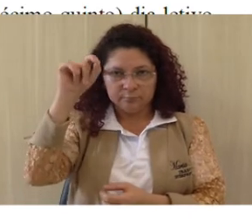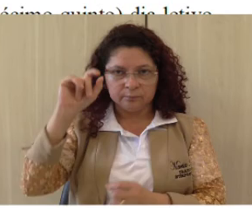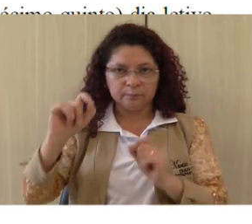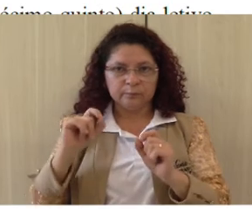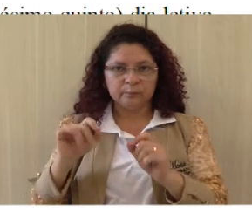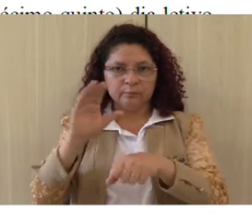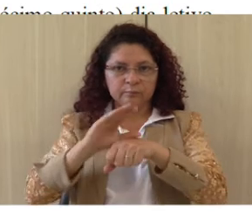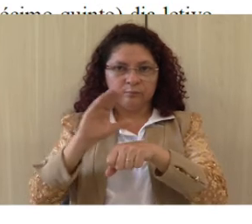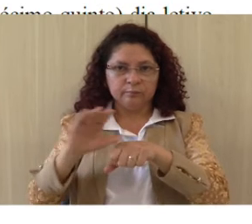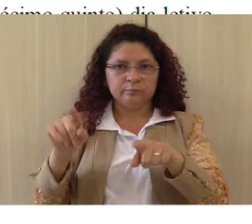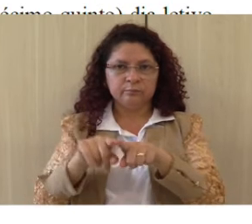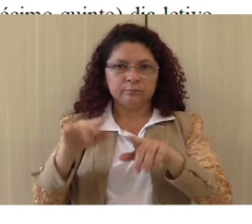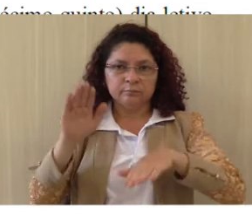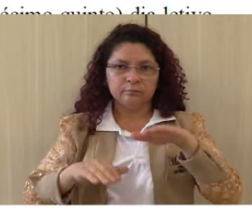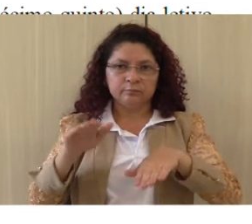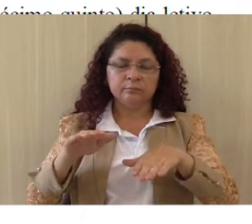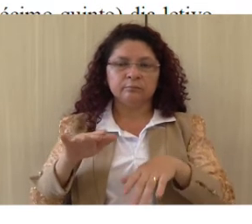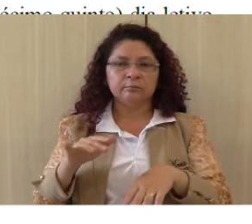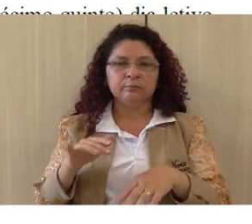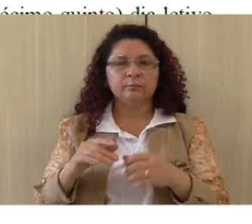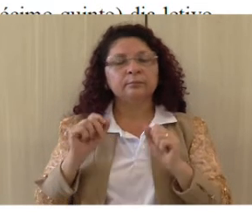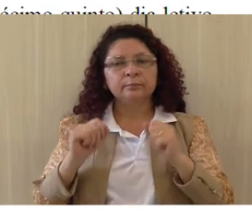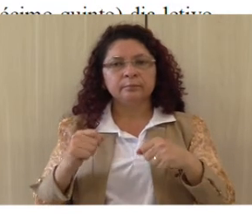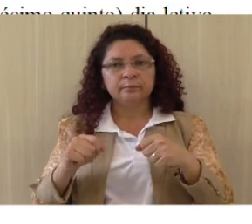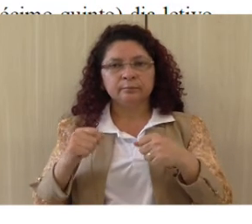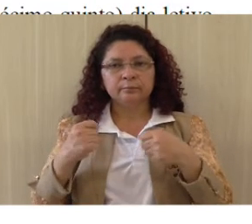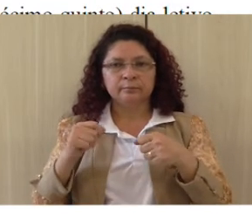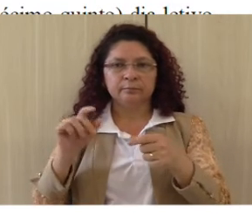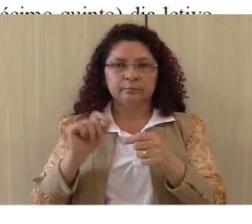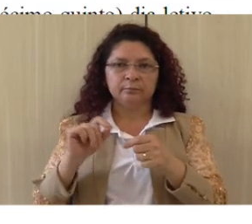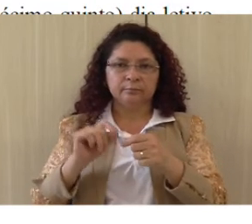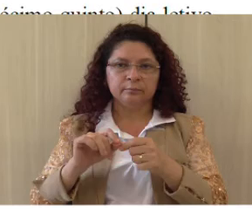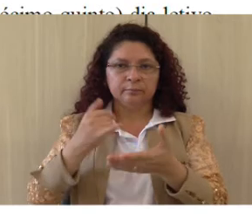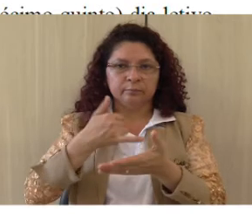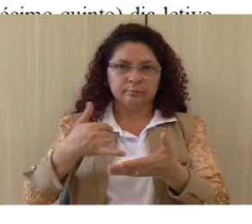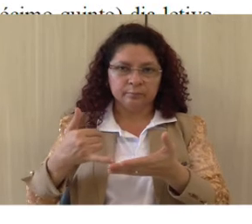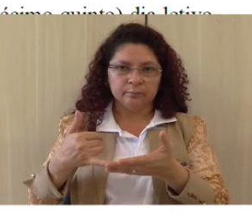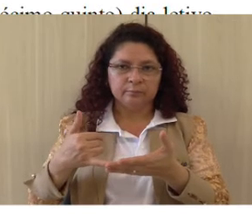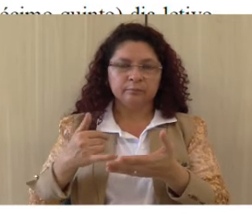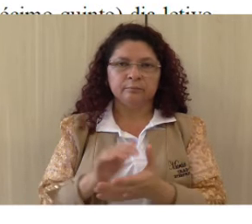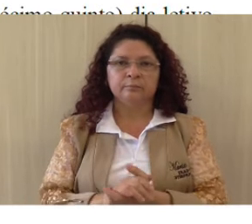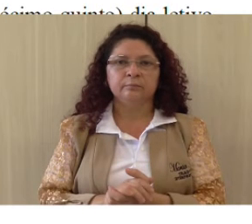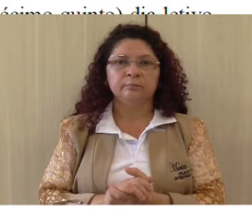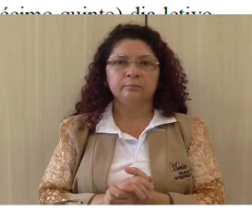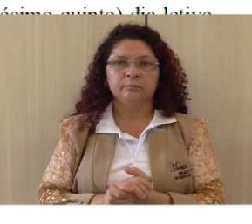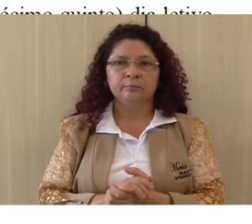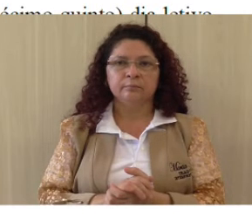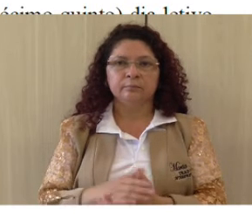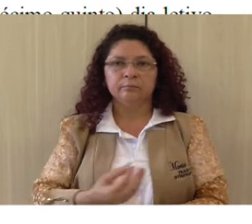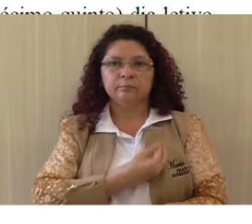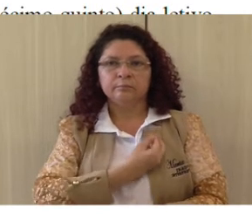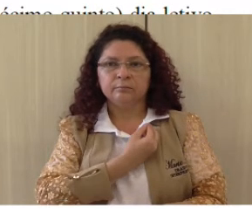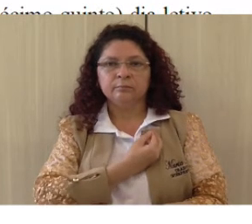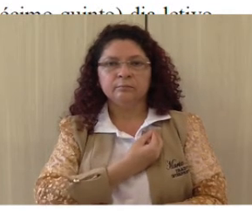por curso e modalidade de concorrência deverão realizar sua habilitação de matrícula no período estabelecido no cronograma